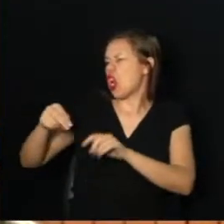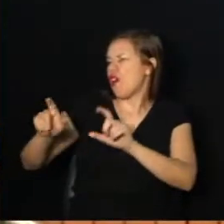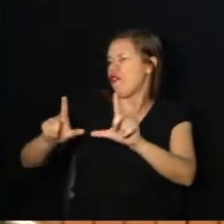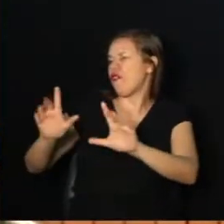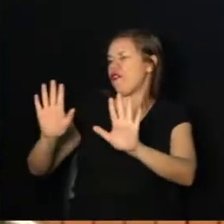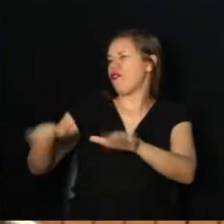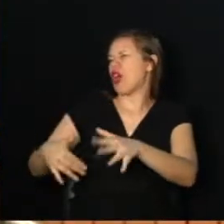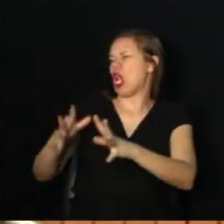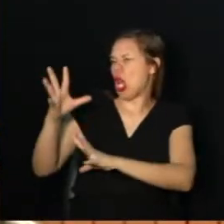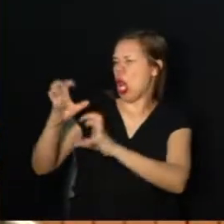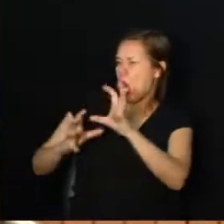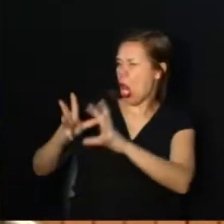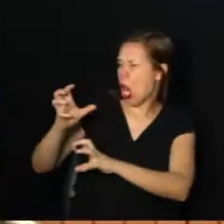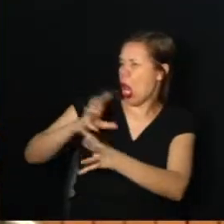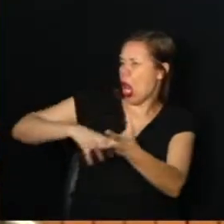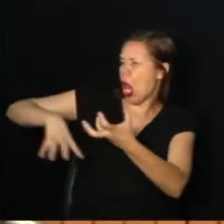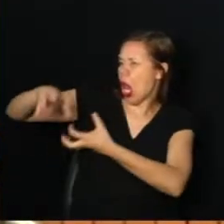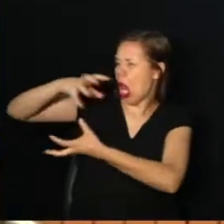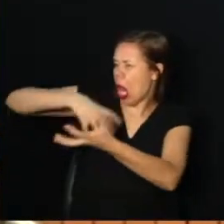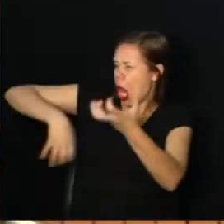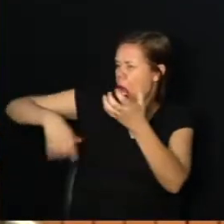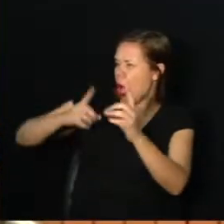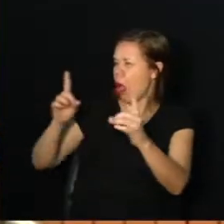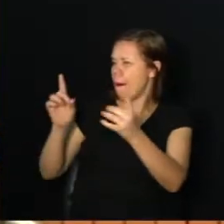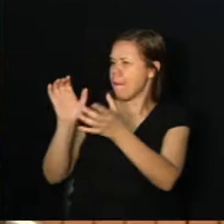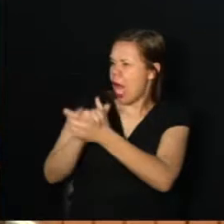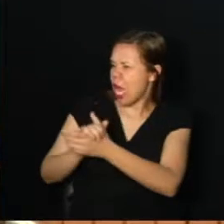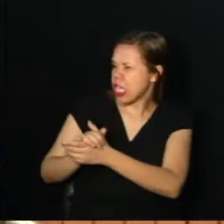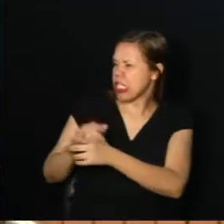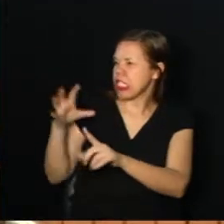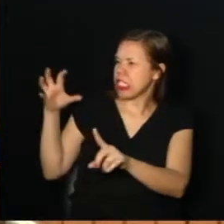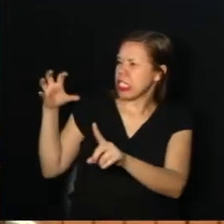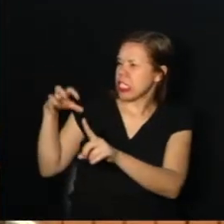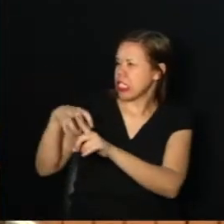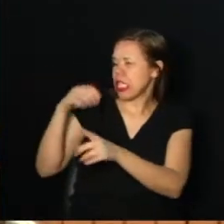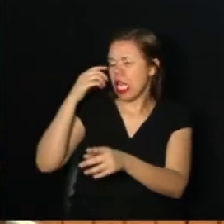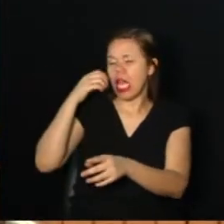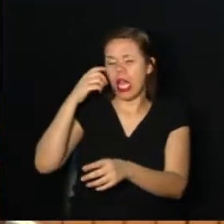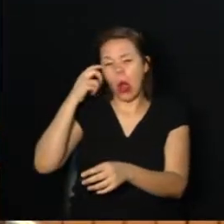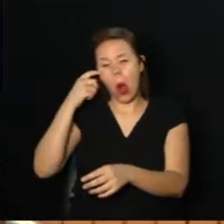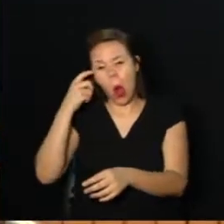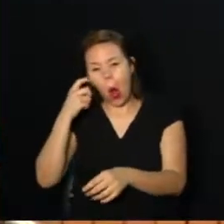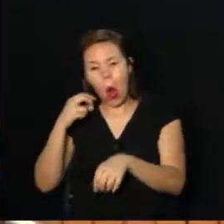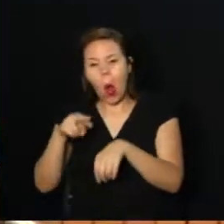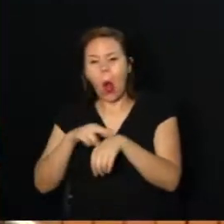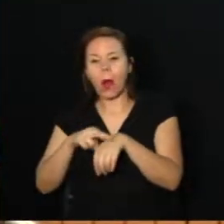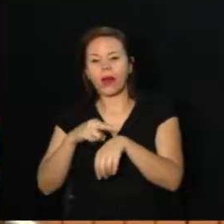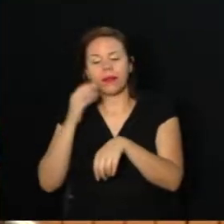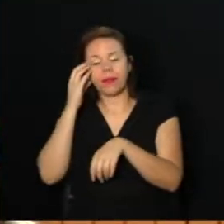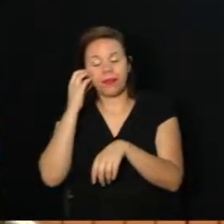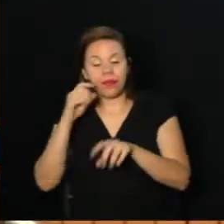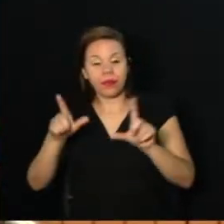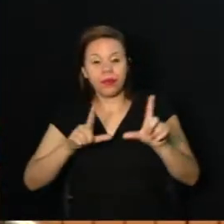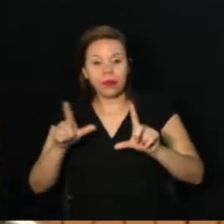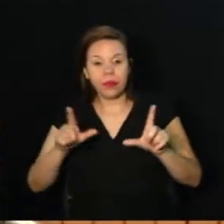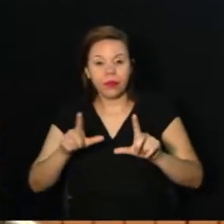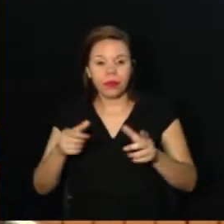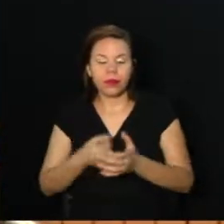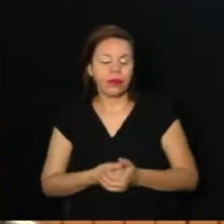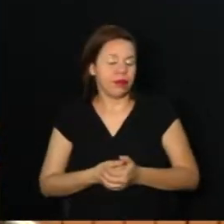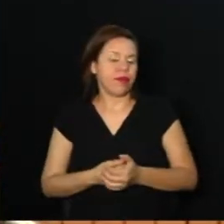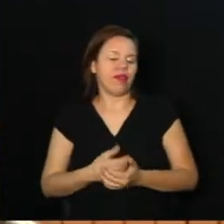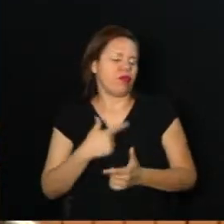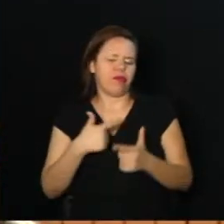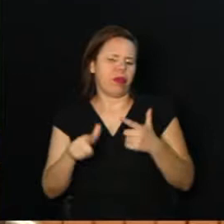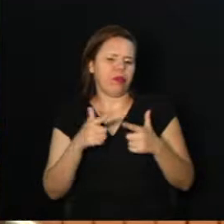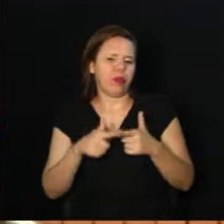com briga, com confusão, o marido que agrediu a mulher, que aparece com o olho roxo, e a televisão subas lá, mas não tem